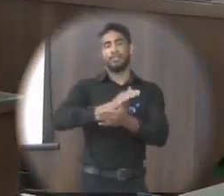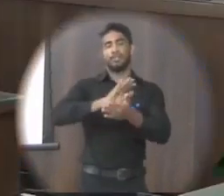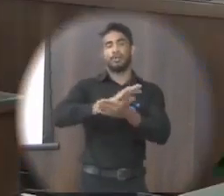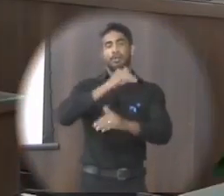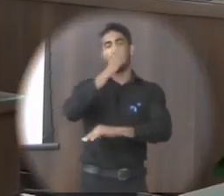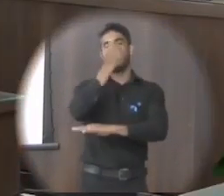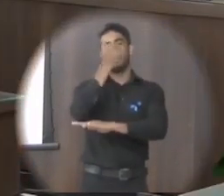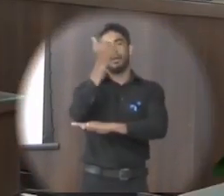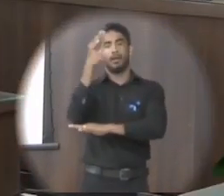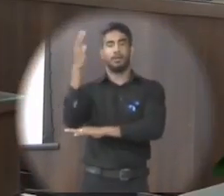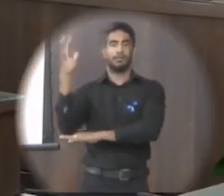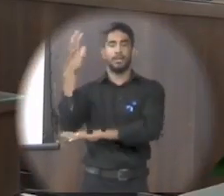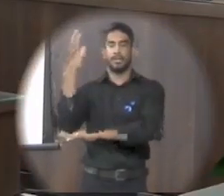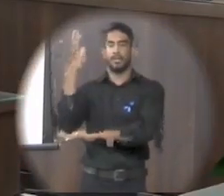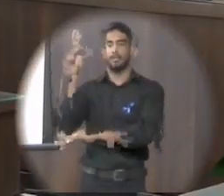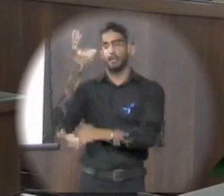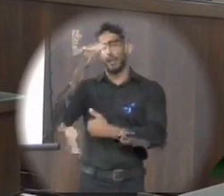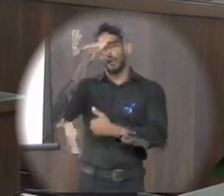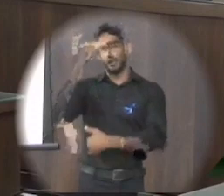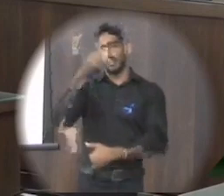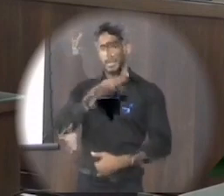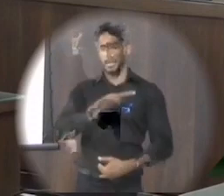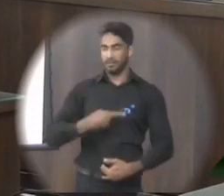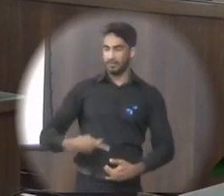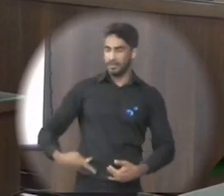Obrigado, senhor presidente.